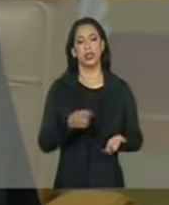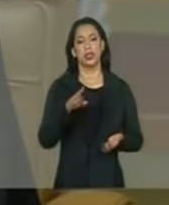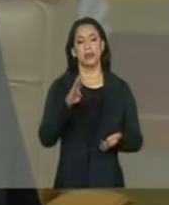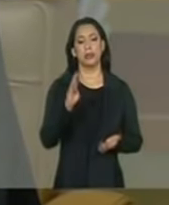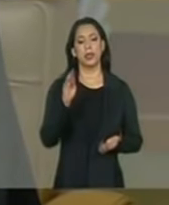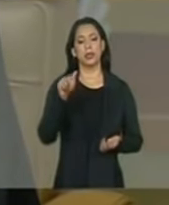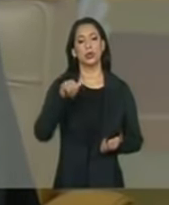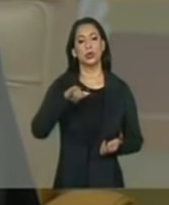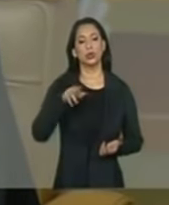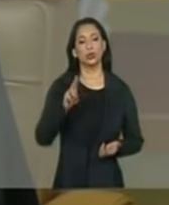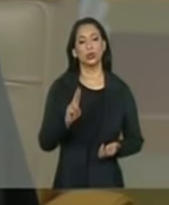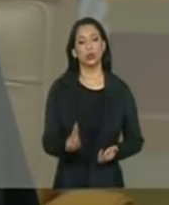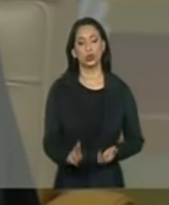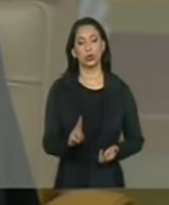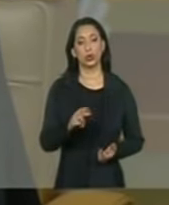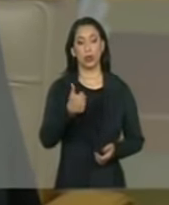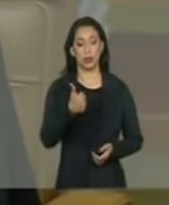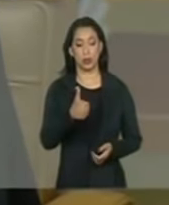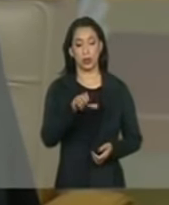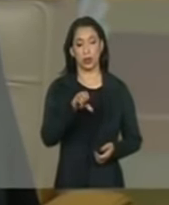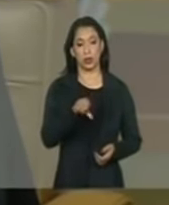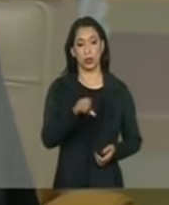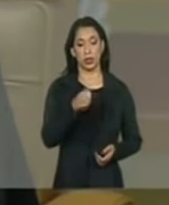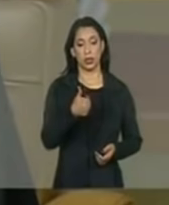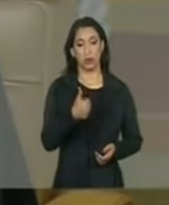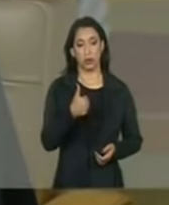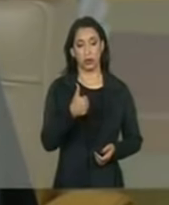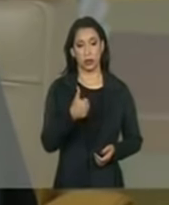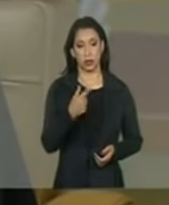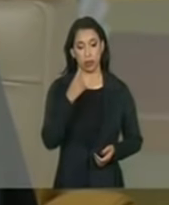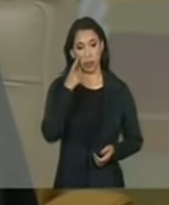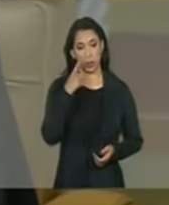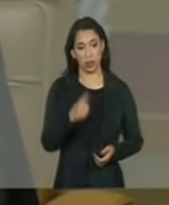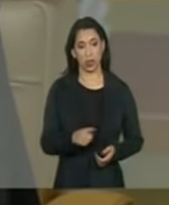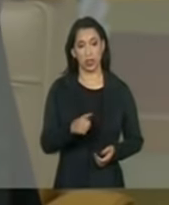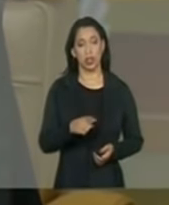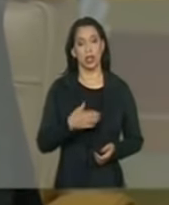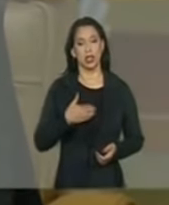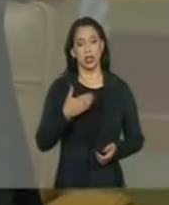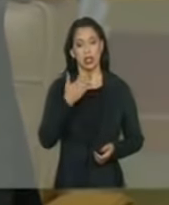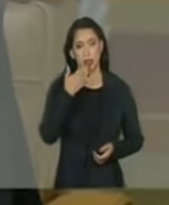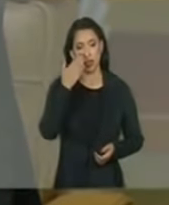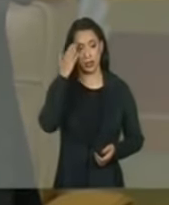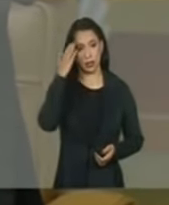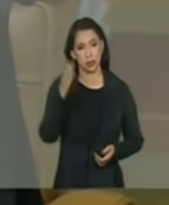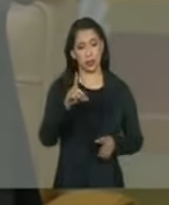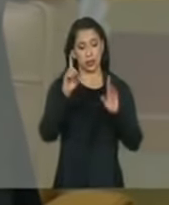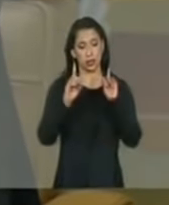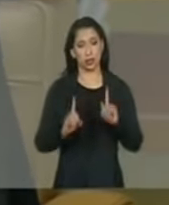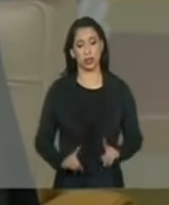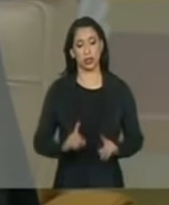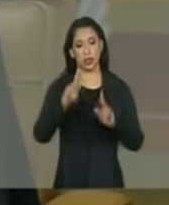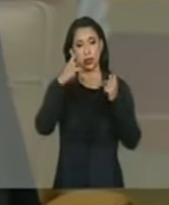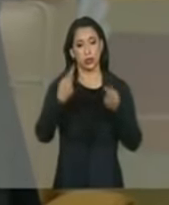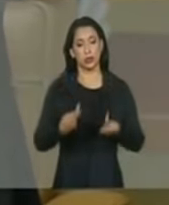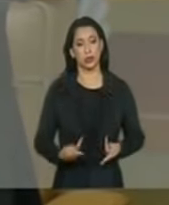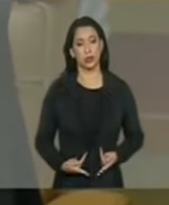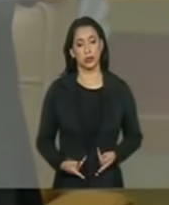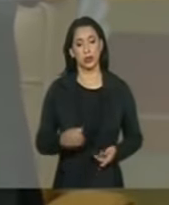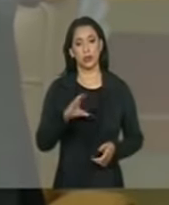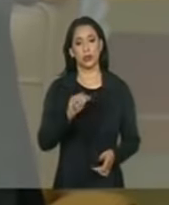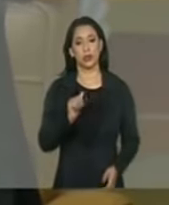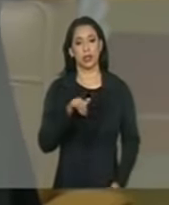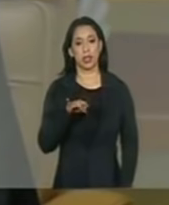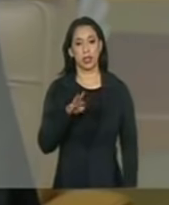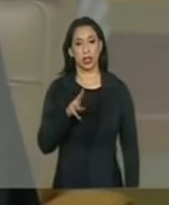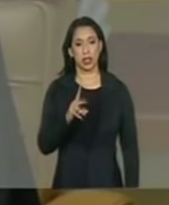e em 1981 ea declaração islâmica sobre direitos humanos celebrado em 1990 no cairo e